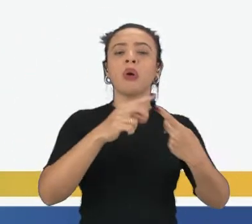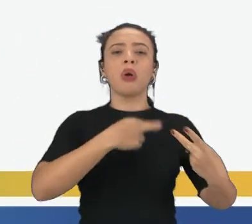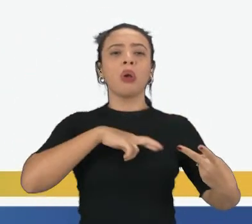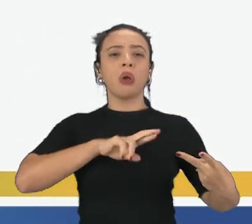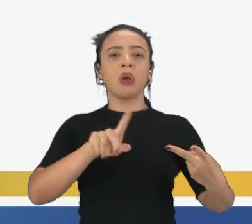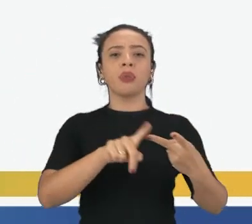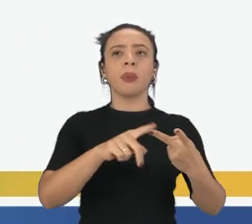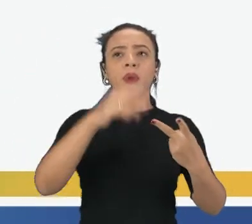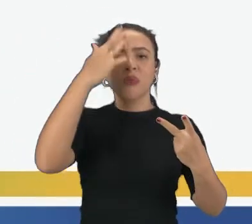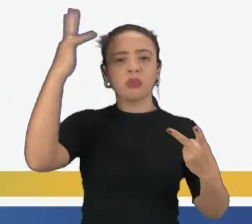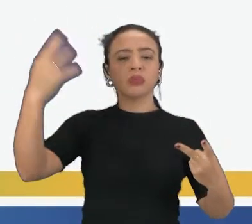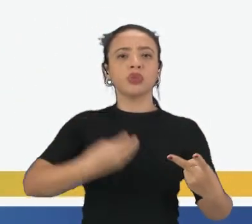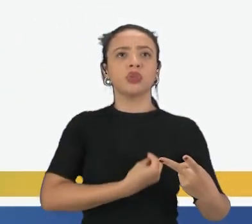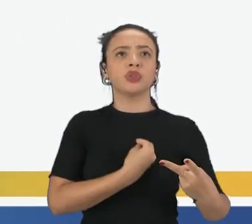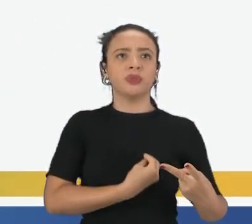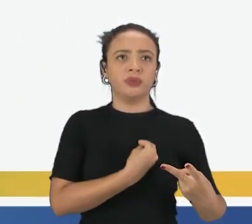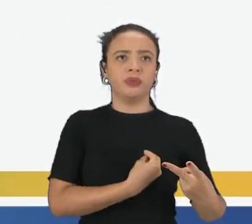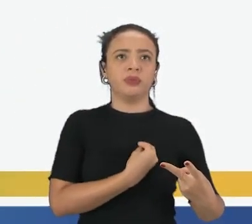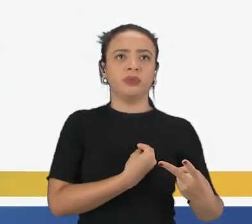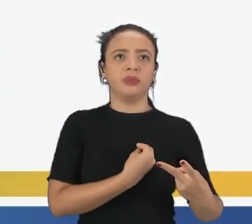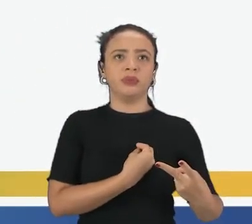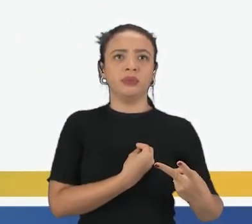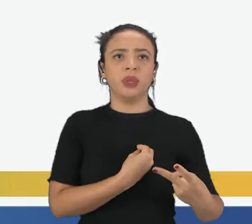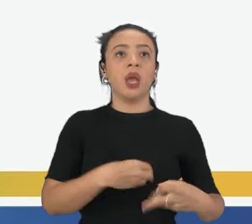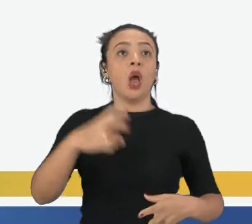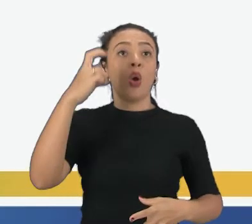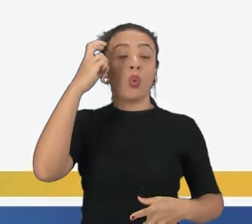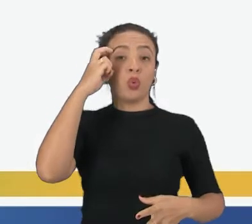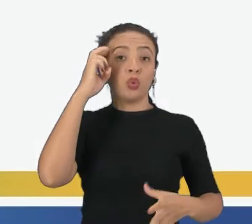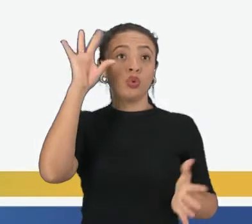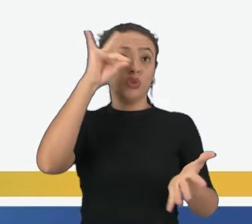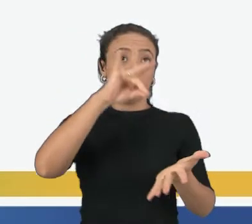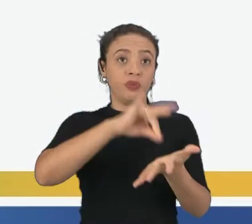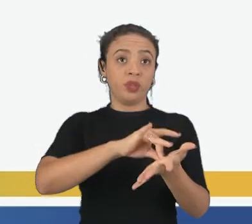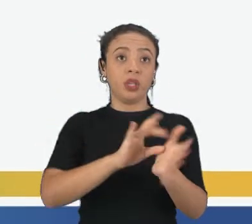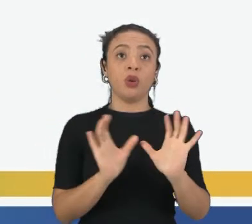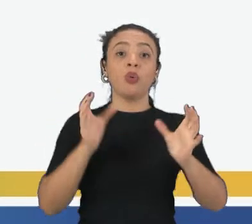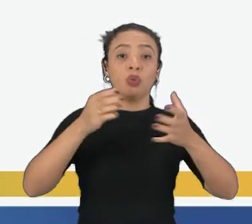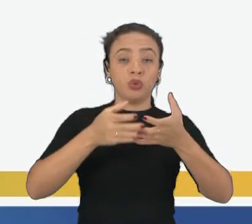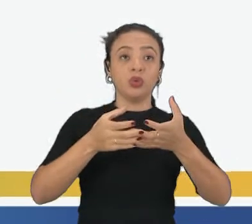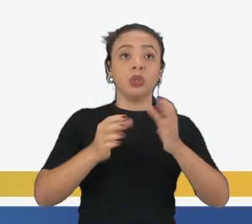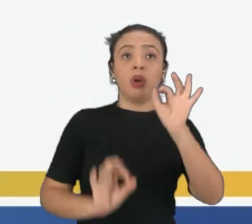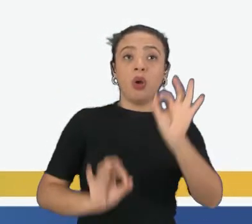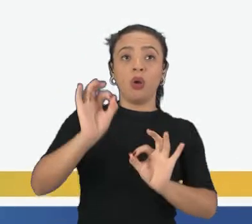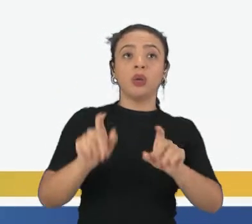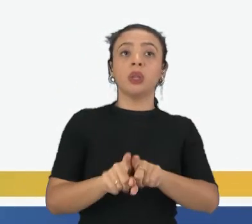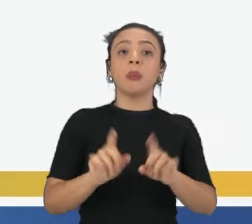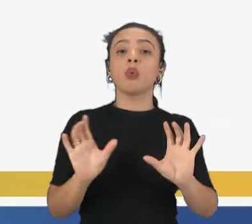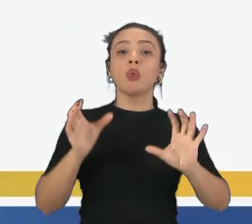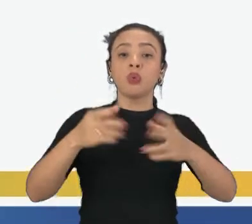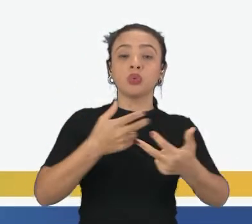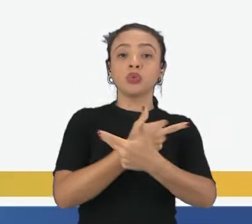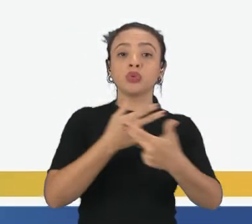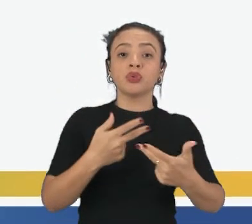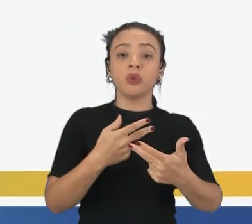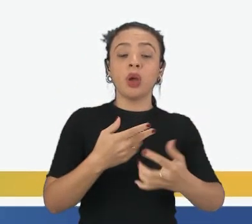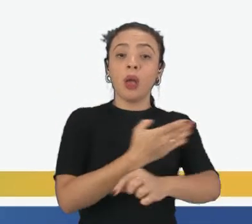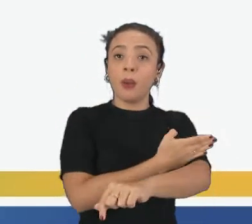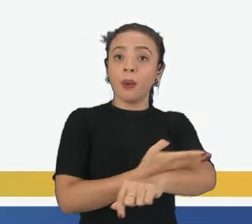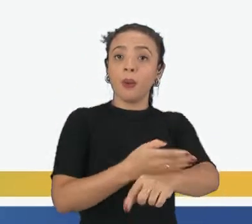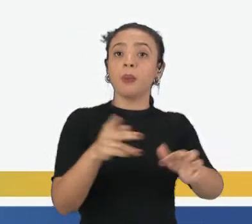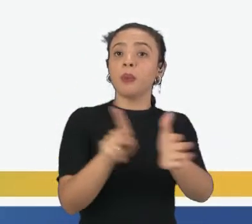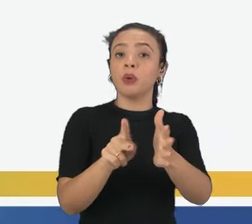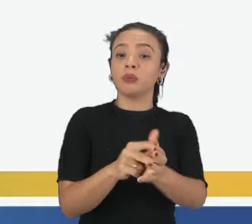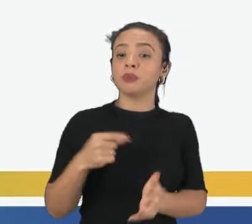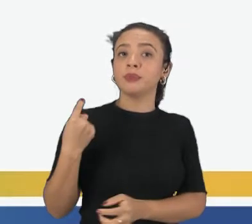religião e filosofia de vida realidade Cultural de uma construção coletiva e religião conjunto de ideias e atitudes da vida individual